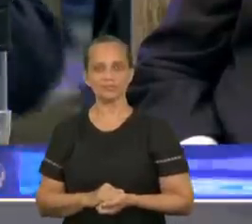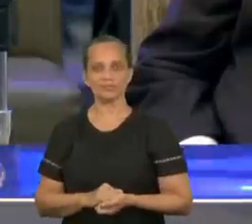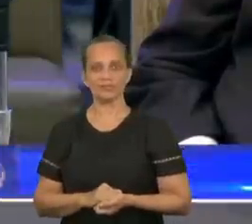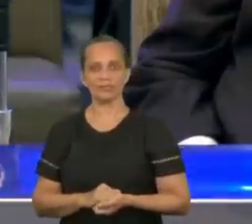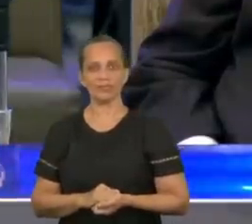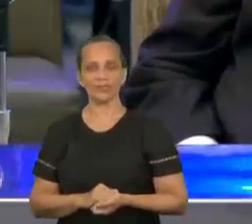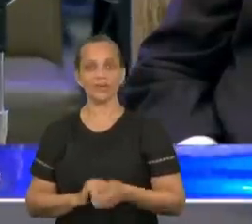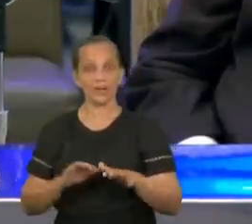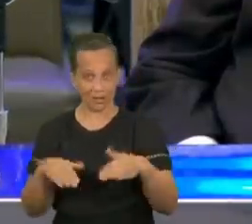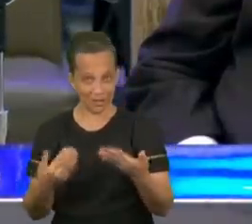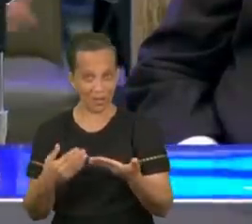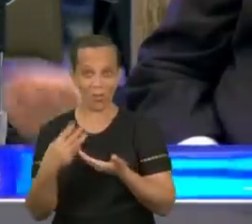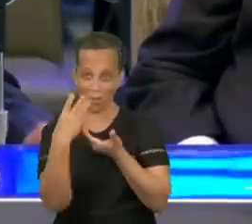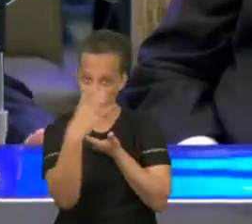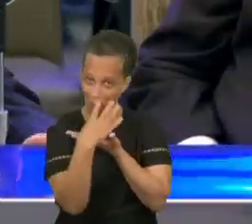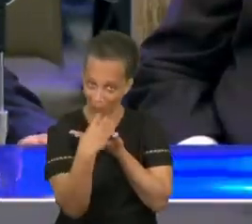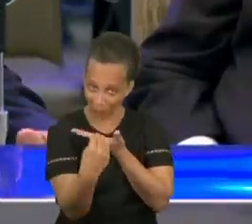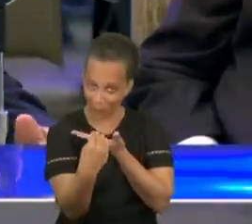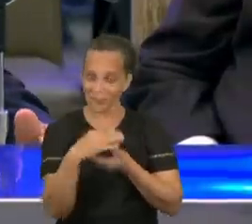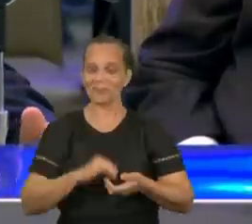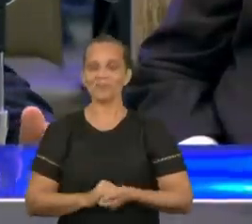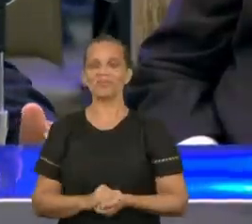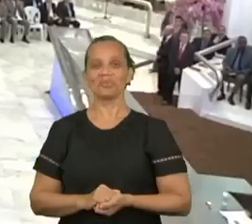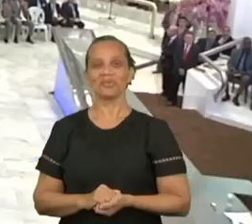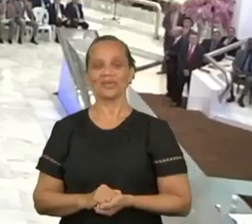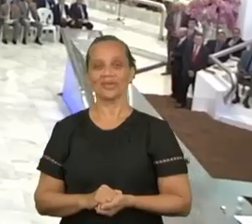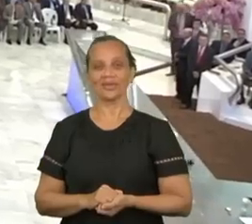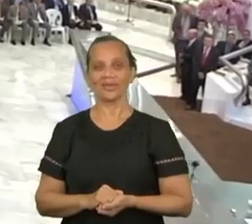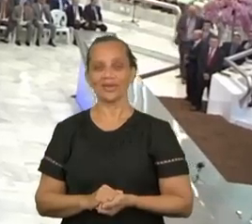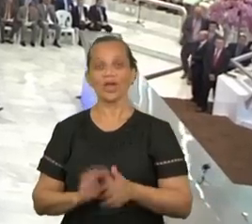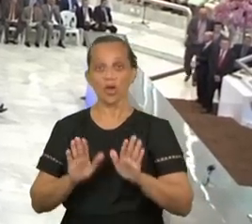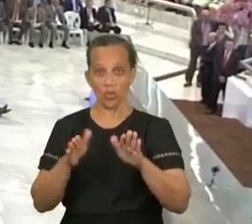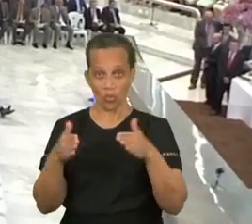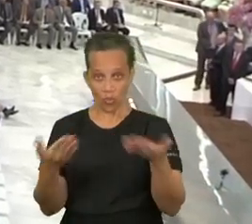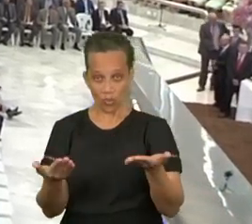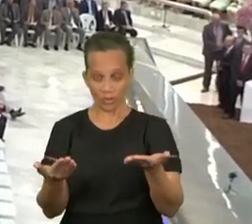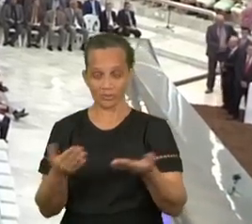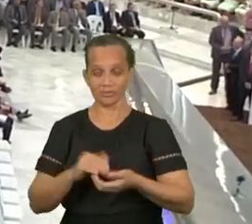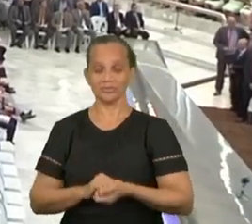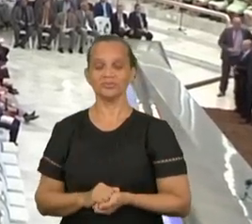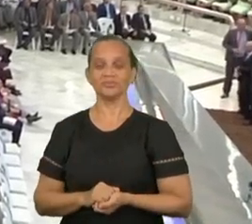estão ouvindo repita irmãos Repita comigo quando não